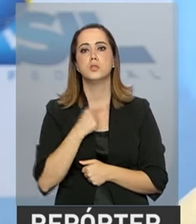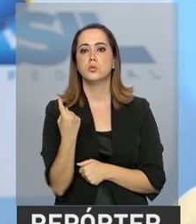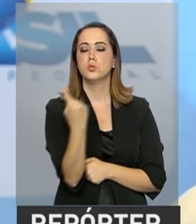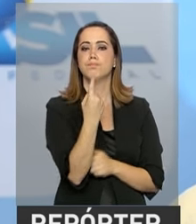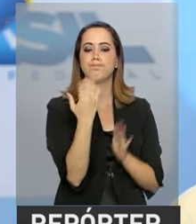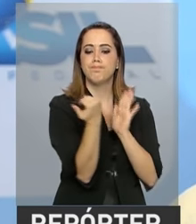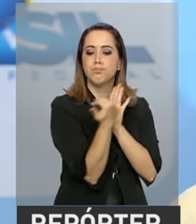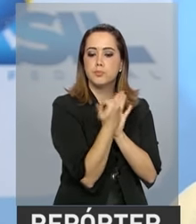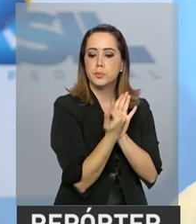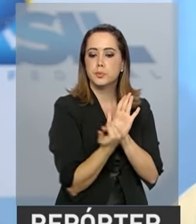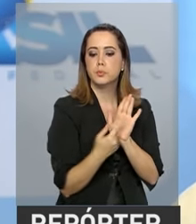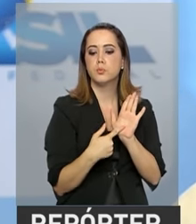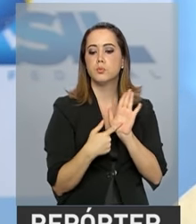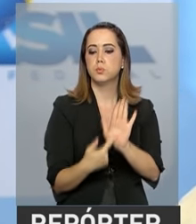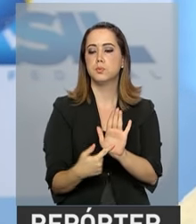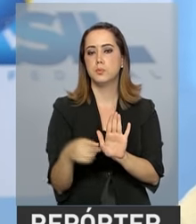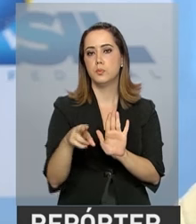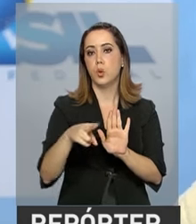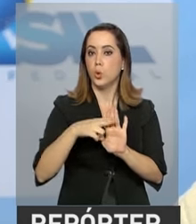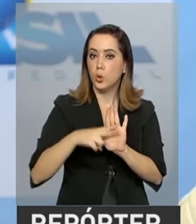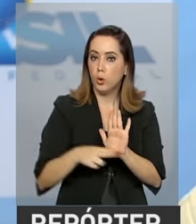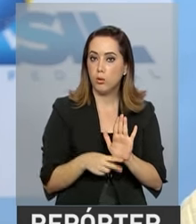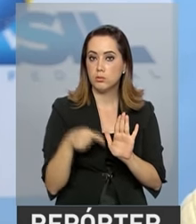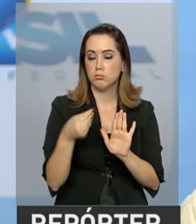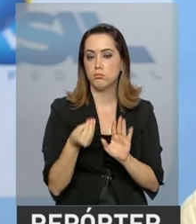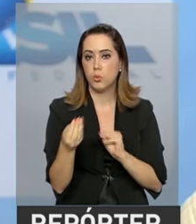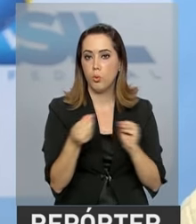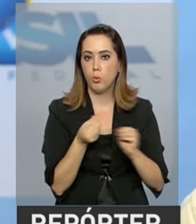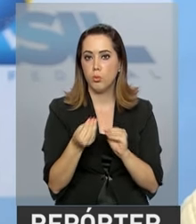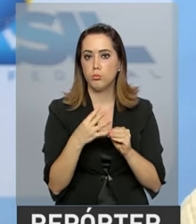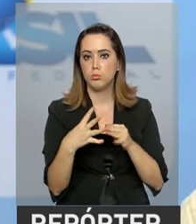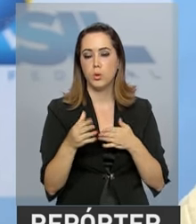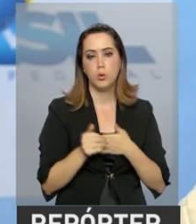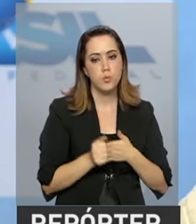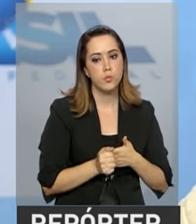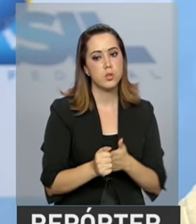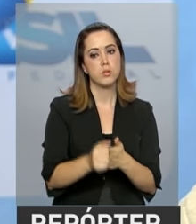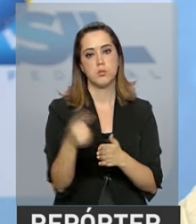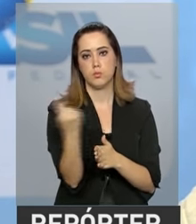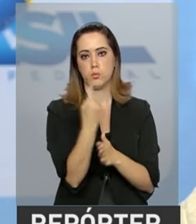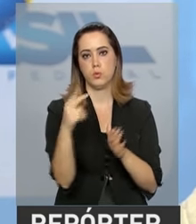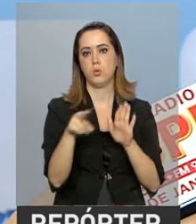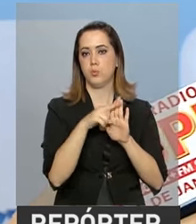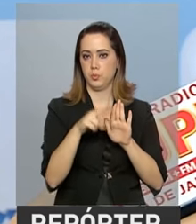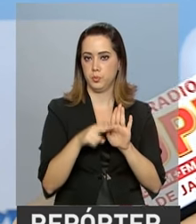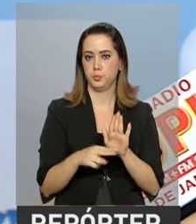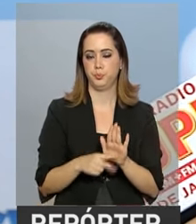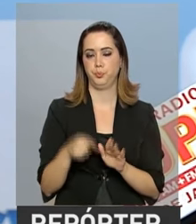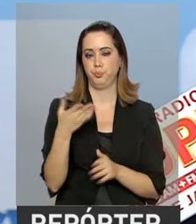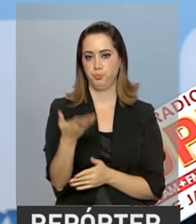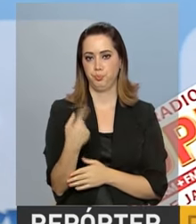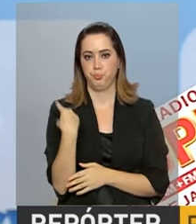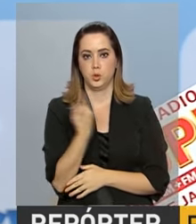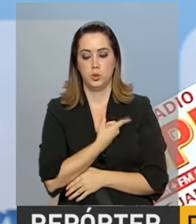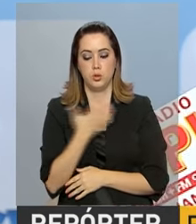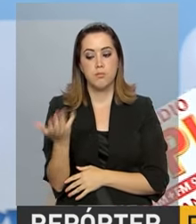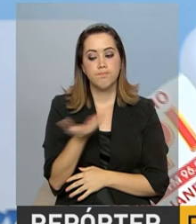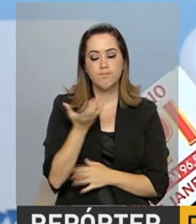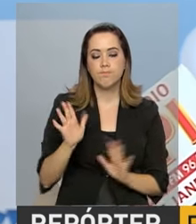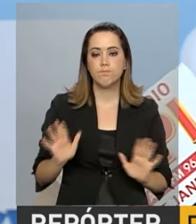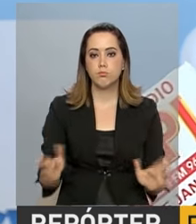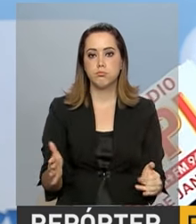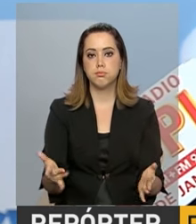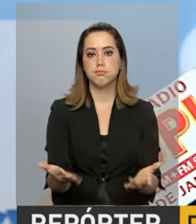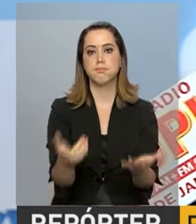diretriz do Ministério da Saúde, uma normatização, para que todos sigam, vamos dizer assim, esse protocolo de atuação. Nós queremos estimular